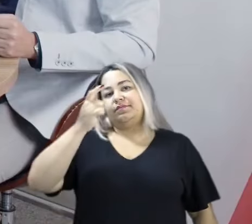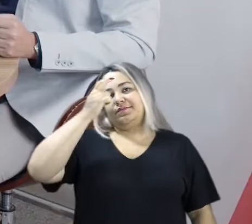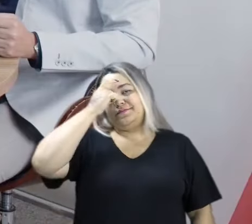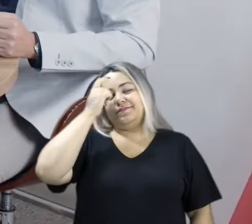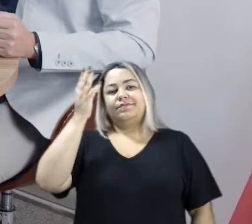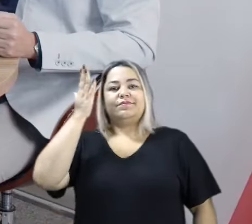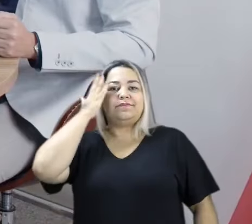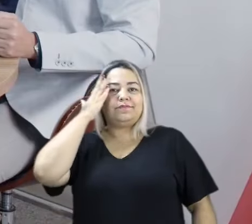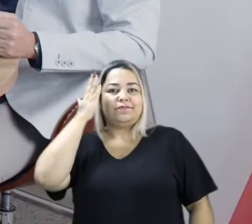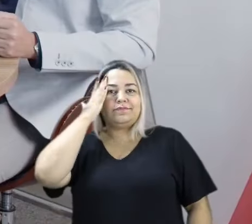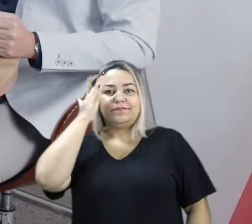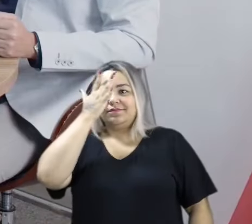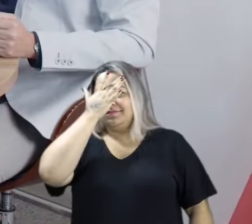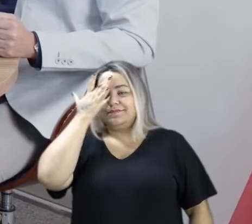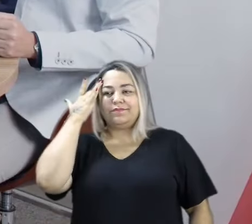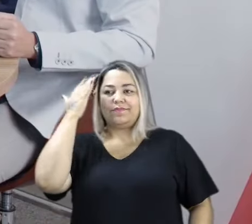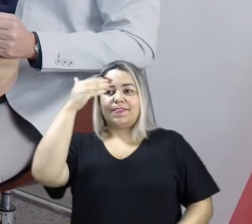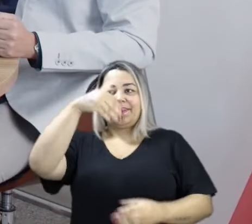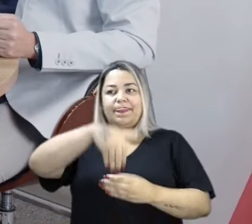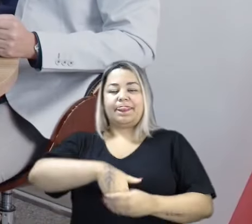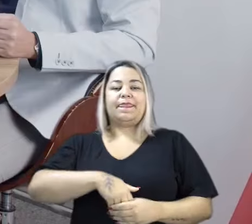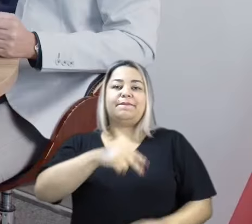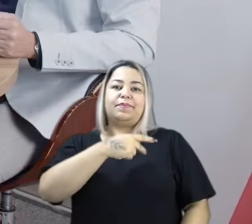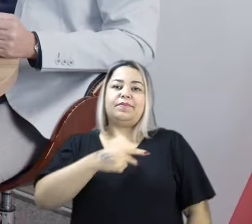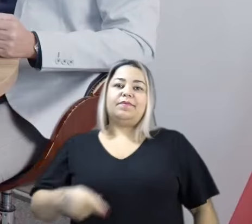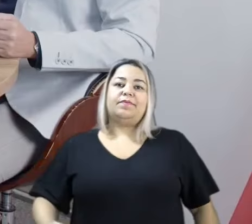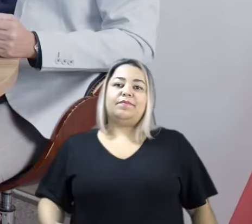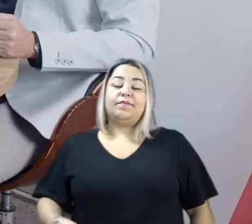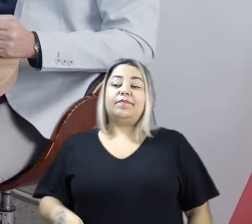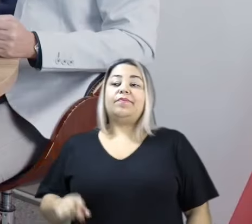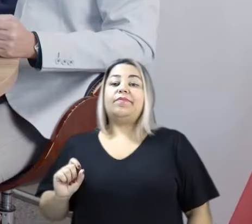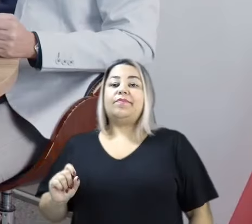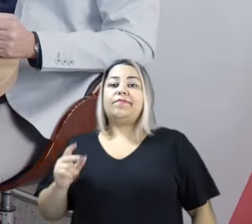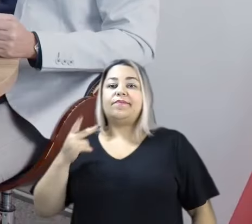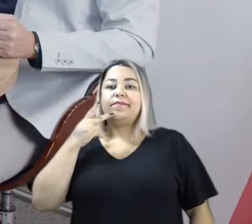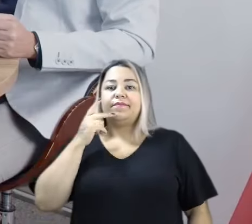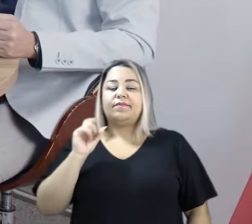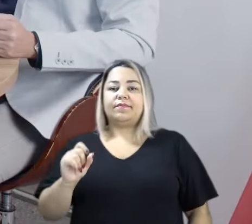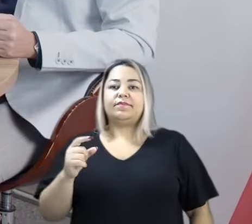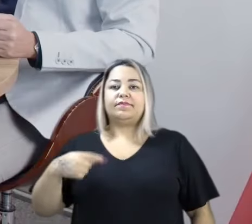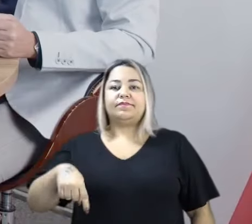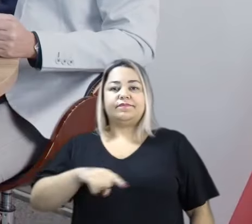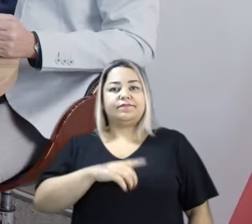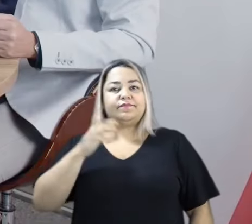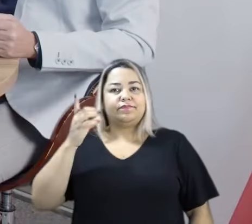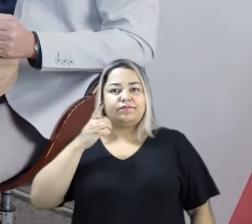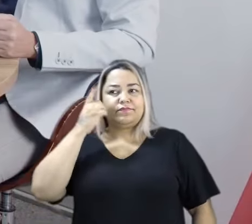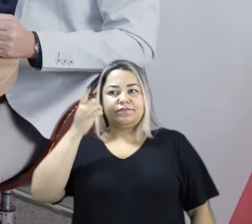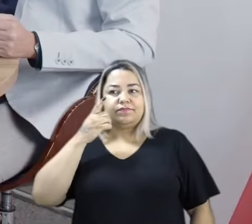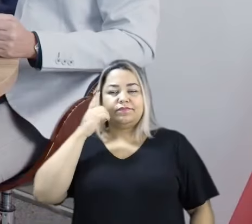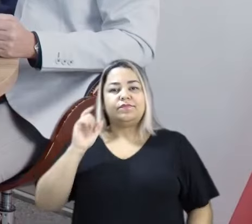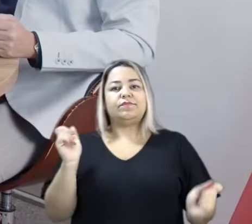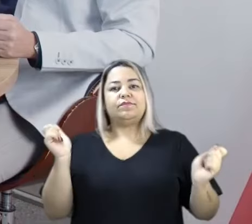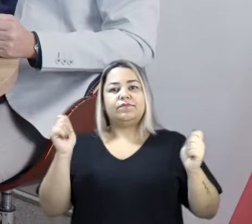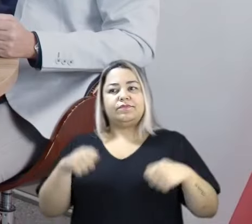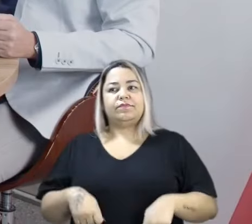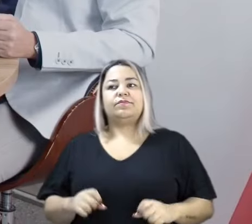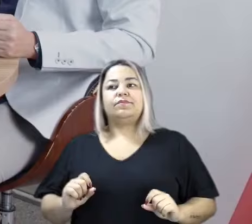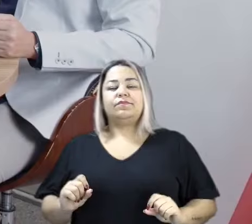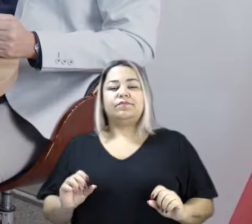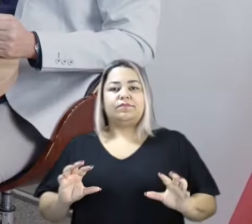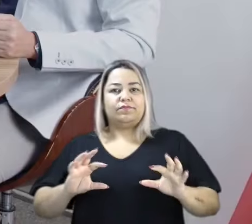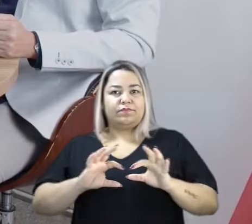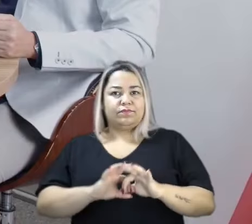saber em quem você vai votar, não só para o presidente, mas também para os nossos parlamentares, né? Porque precisam realmente estar